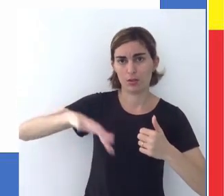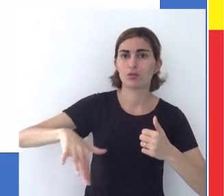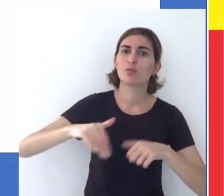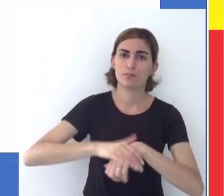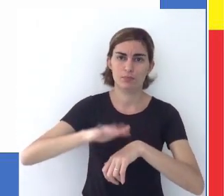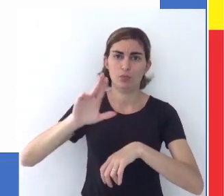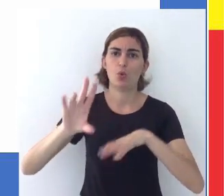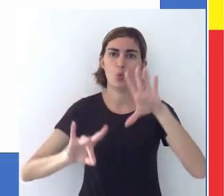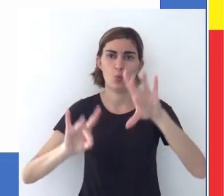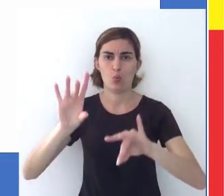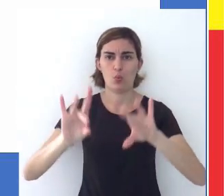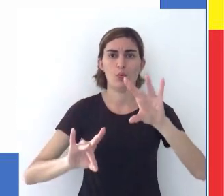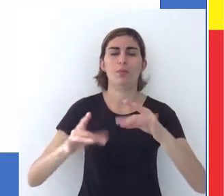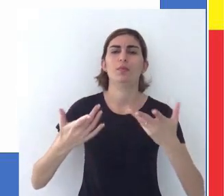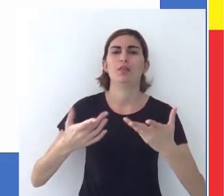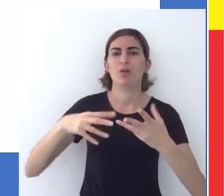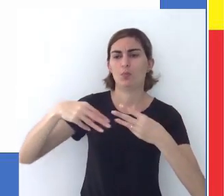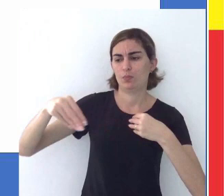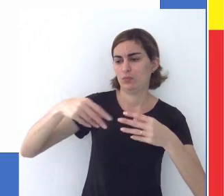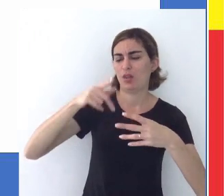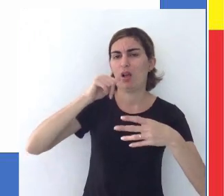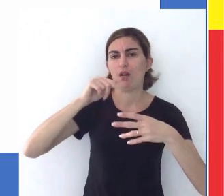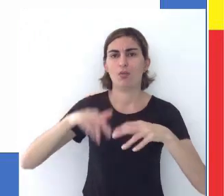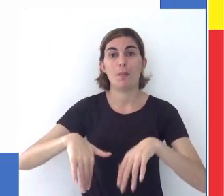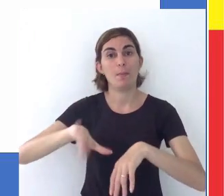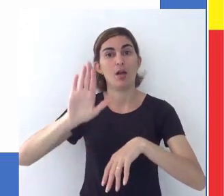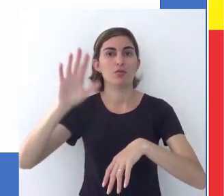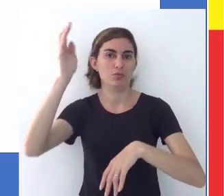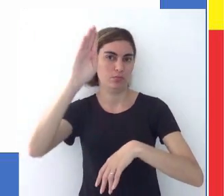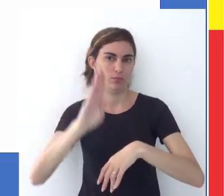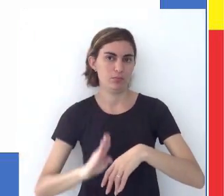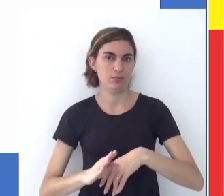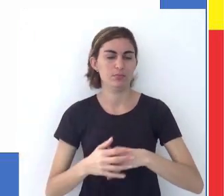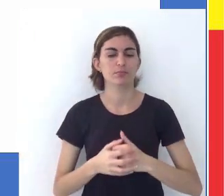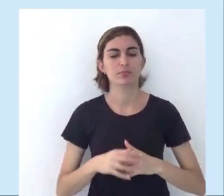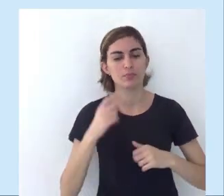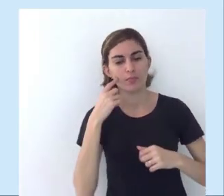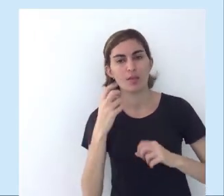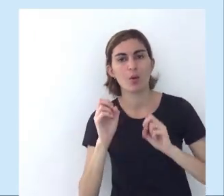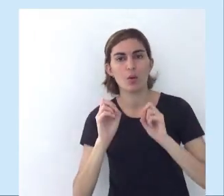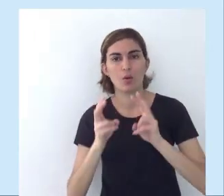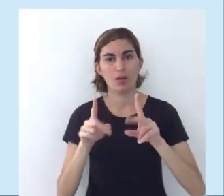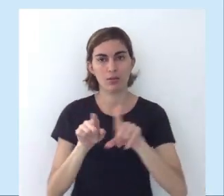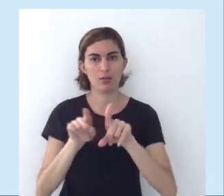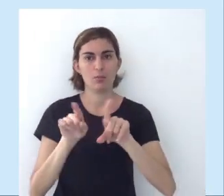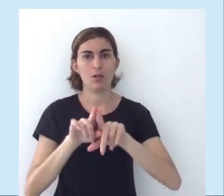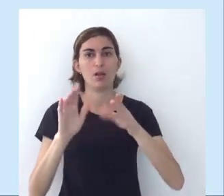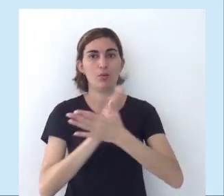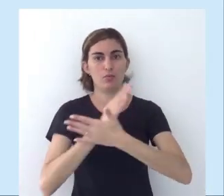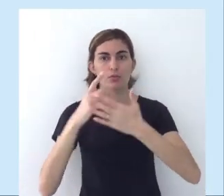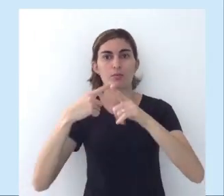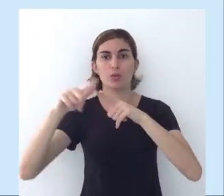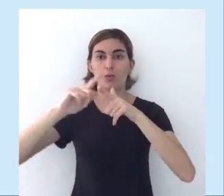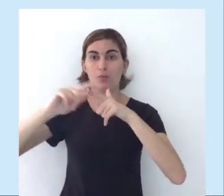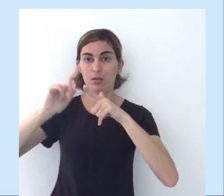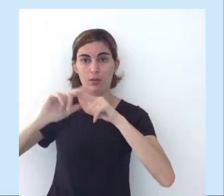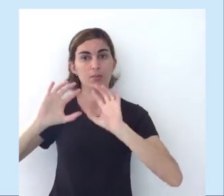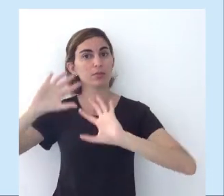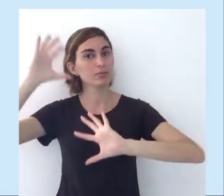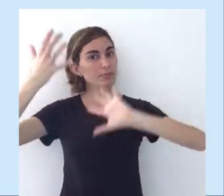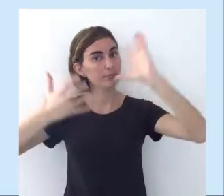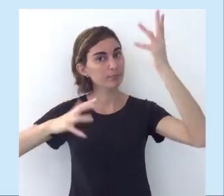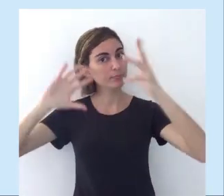uma região bastante úmida e a mais úmida do Brasil, ok? Existem também alguns problemas